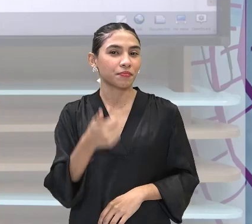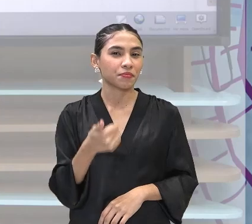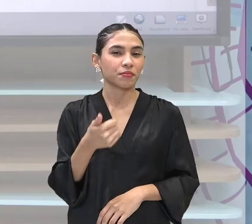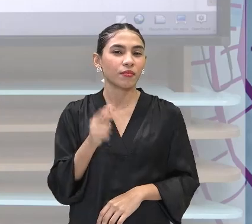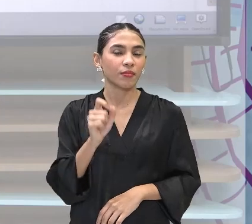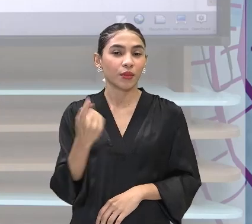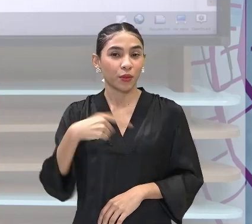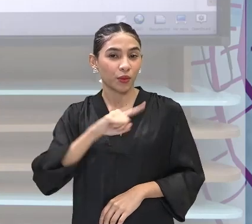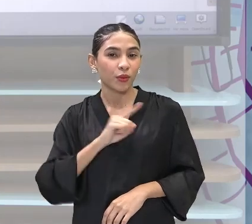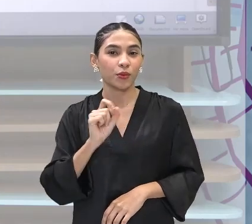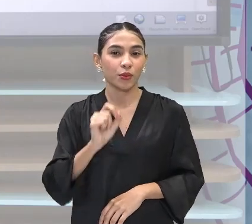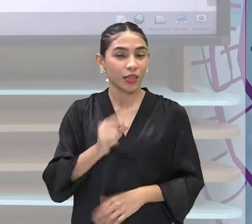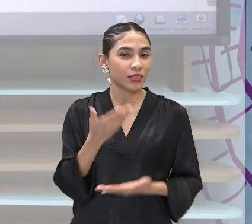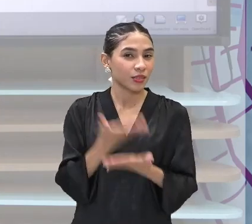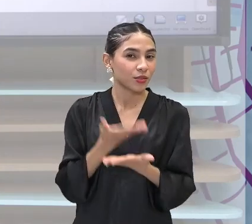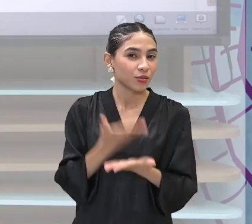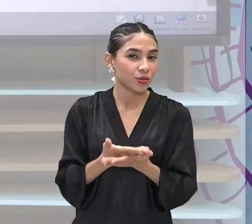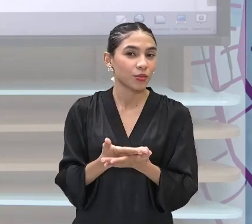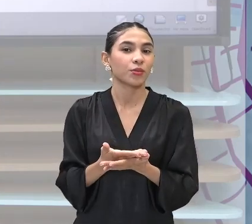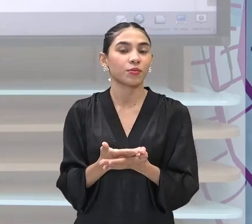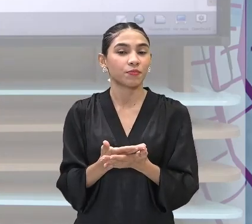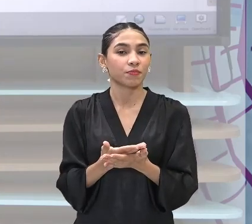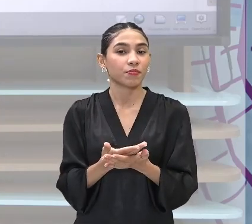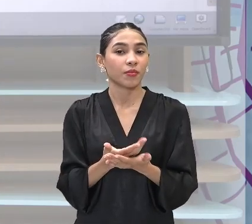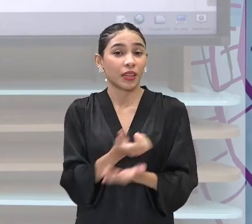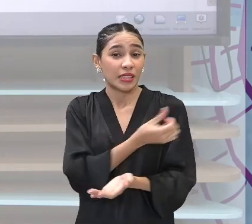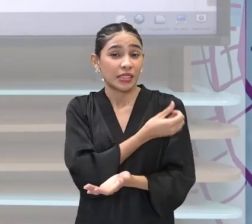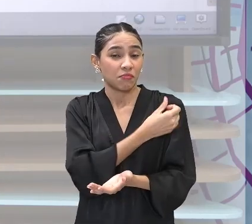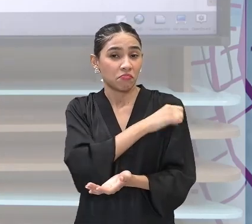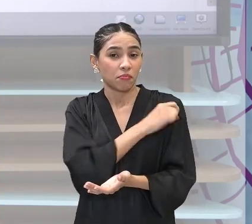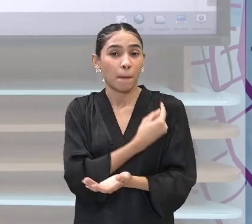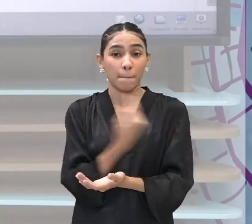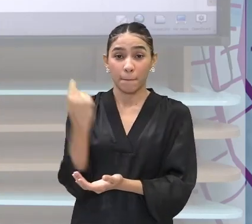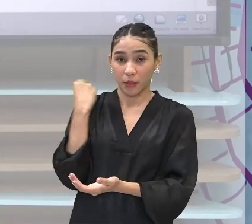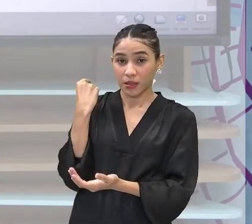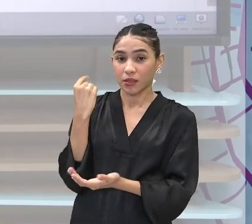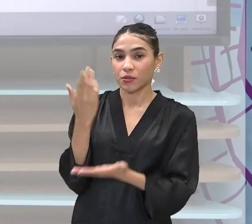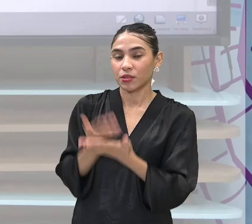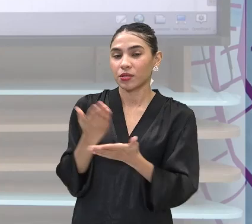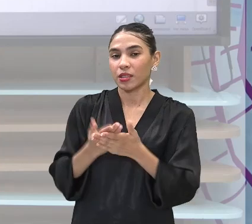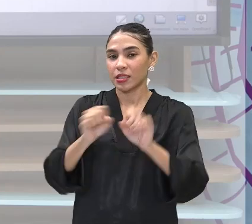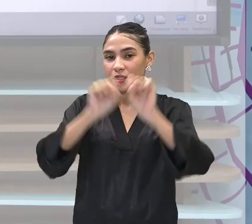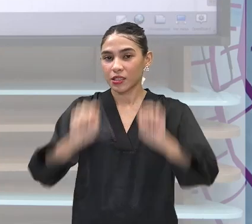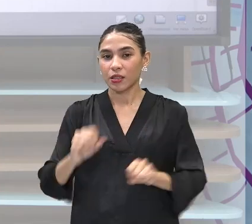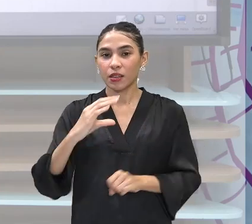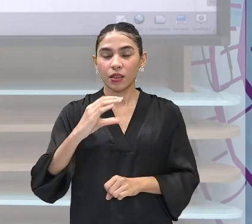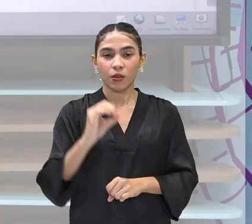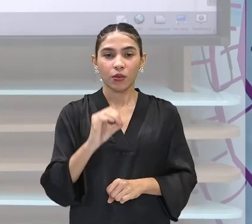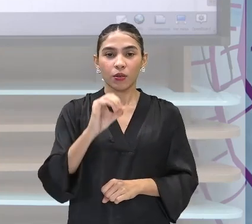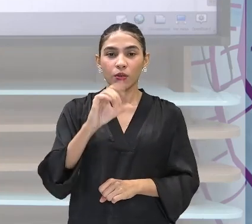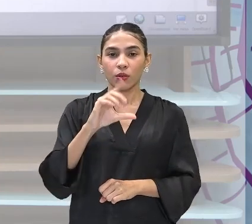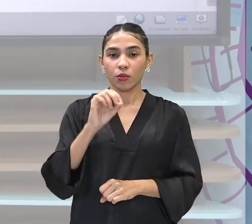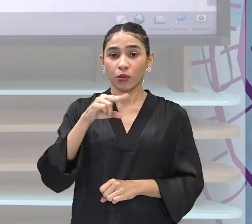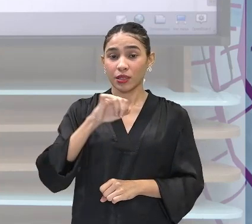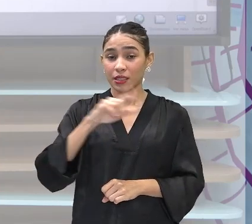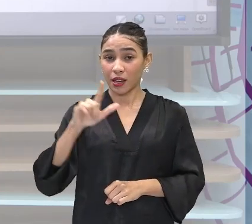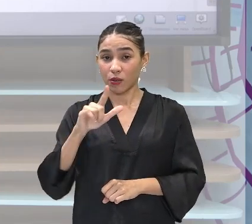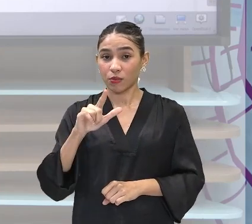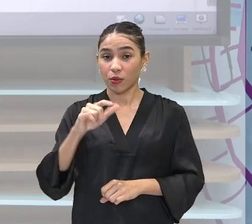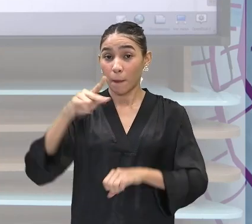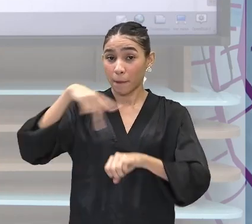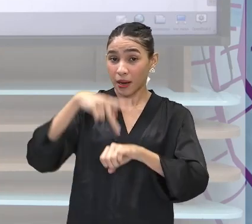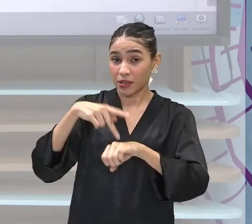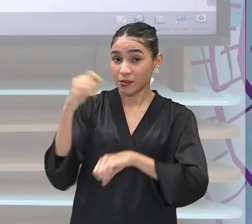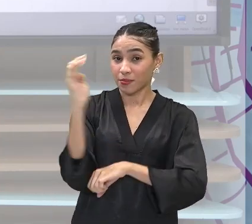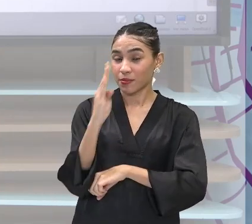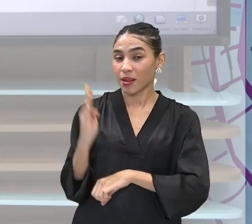que já, né, estudou em séries anteriores a respeito do sistema colonial, na qual o Brasil,